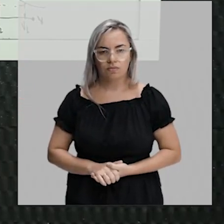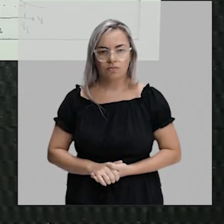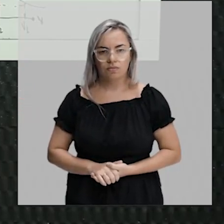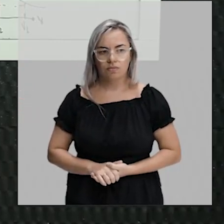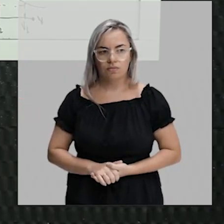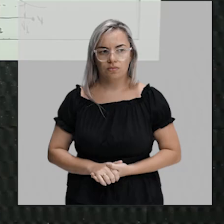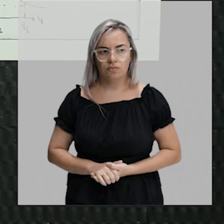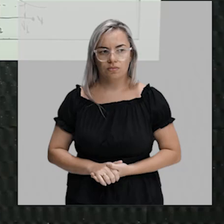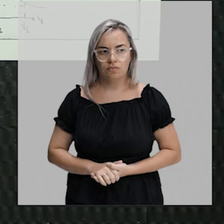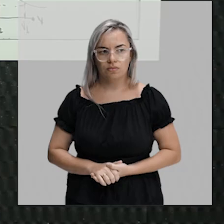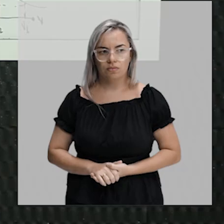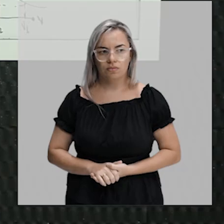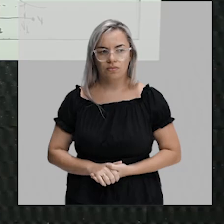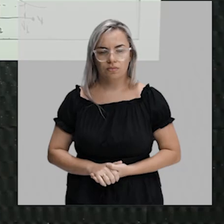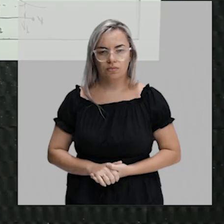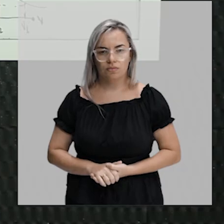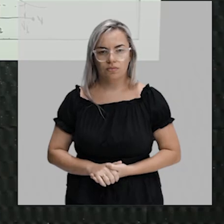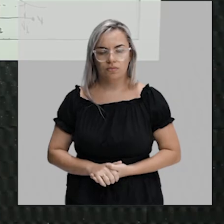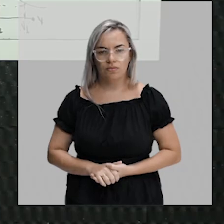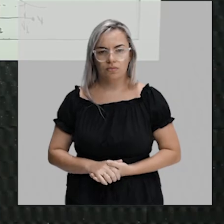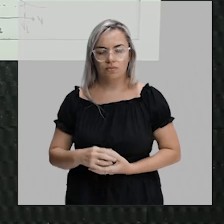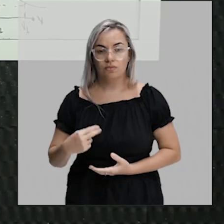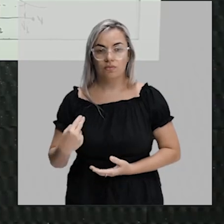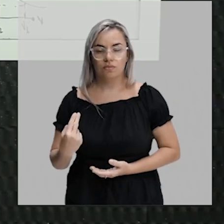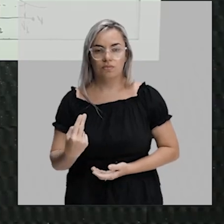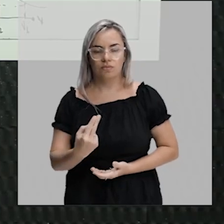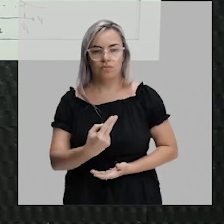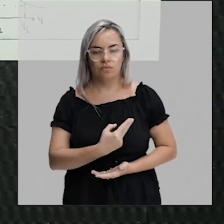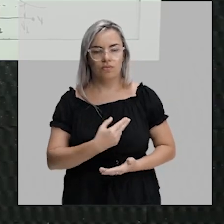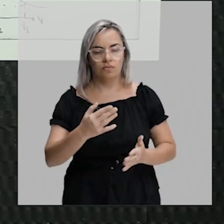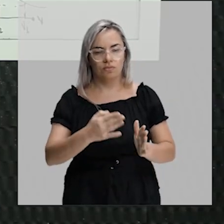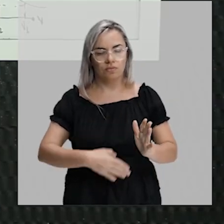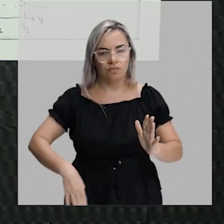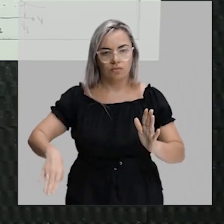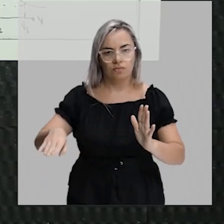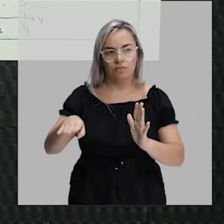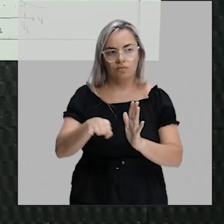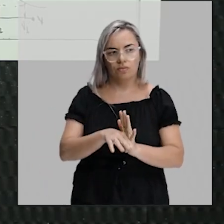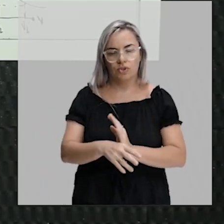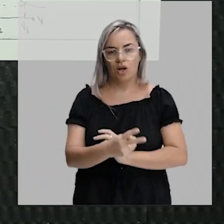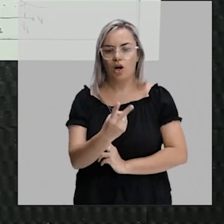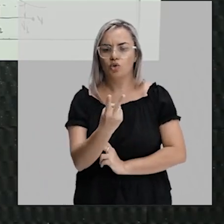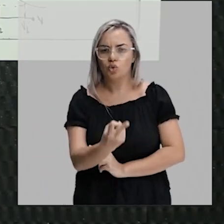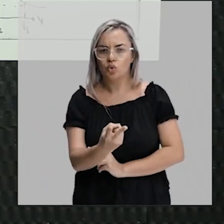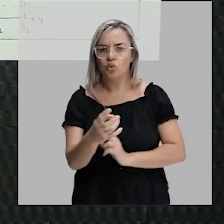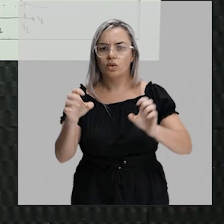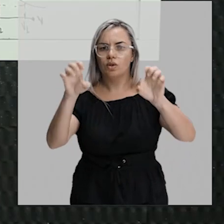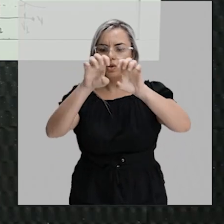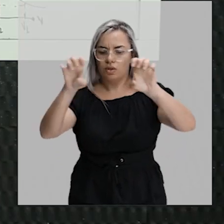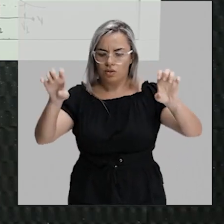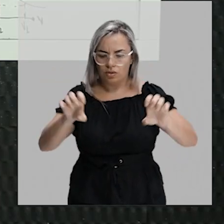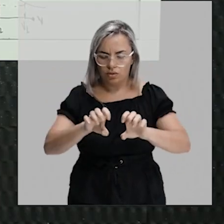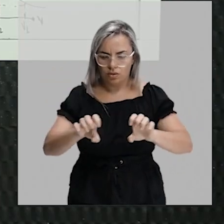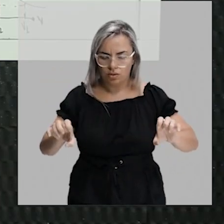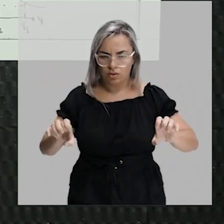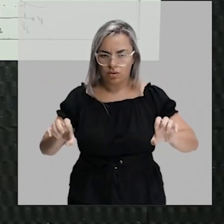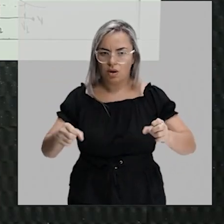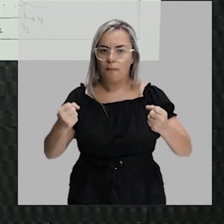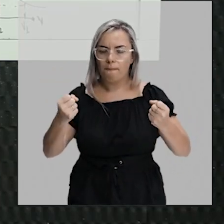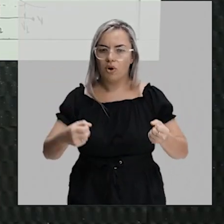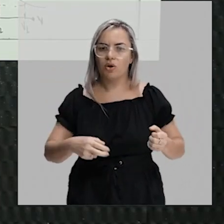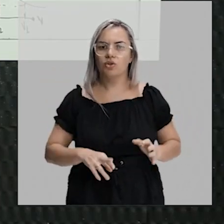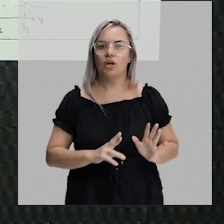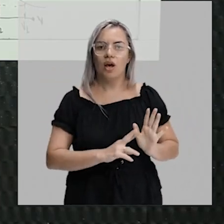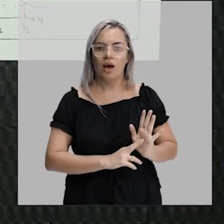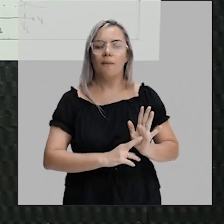Então, com isso, né, nós chegamos aqui às duas equações que pode representar, né, na verdade é a mesma